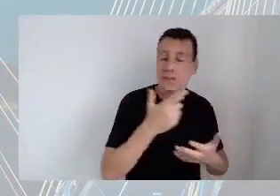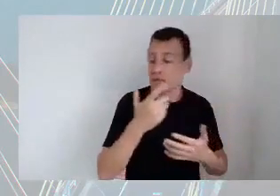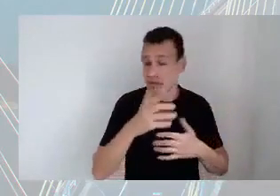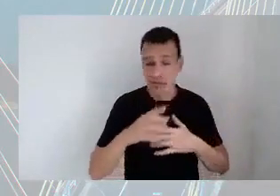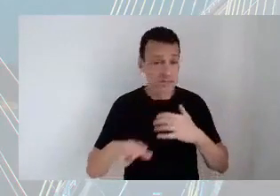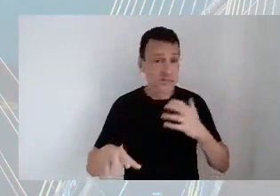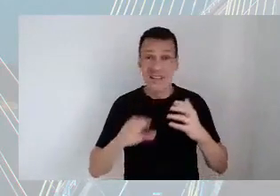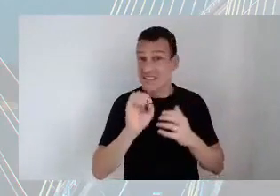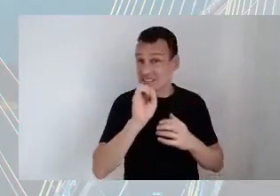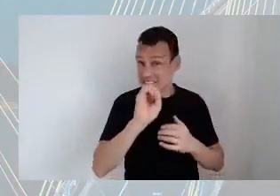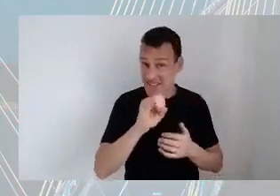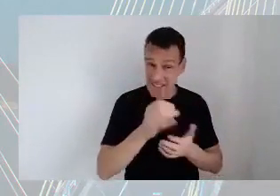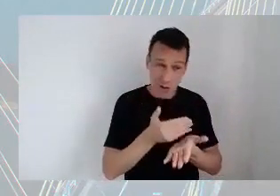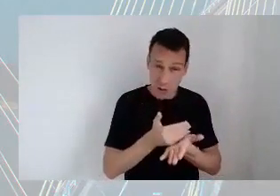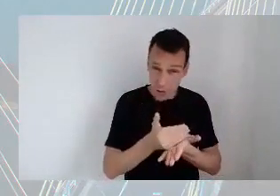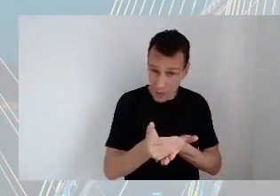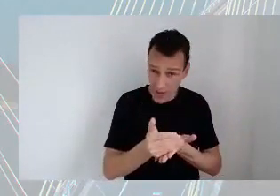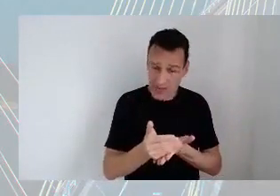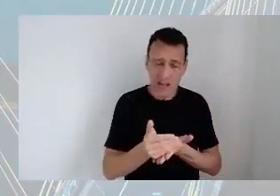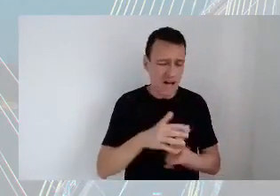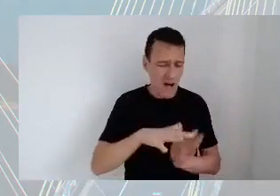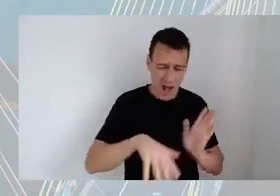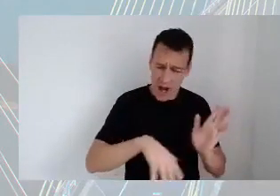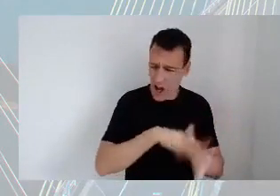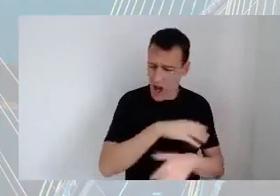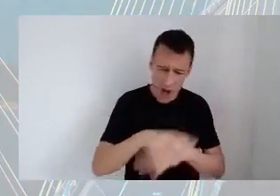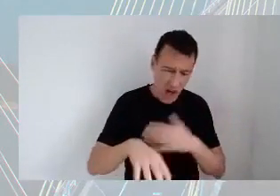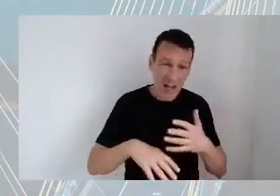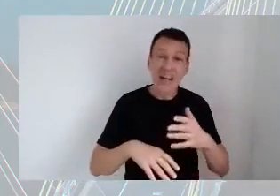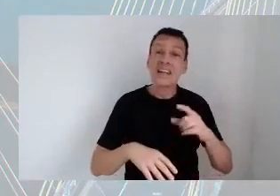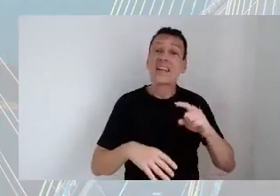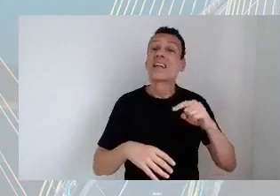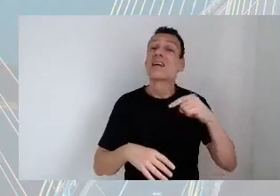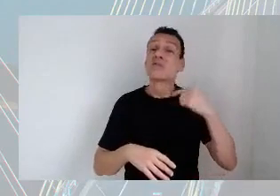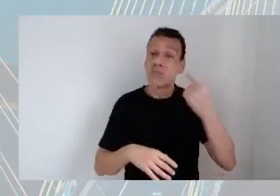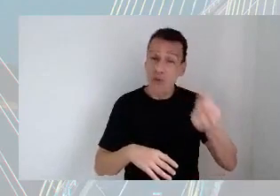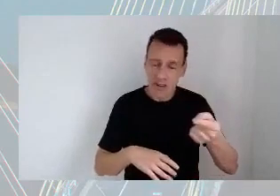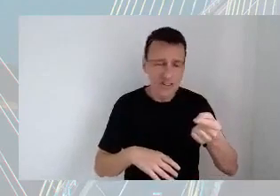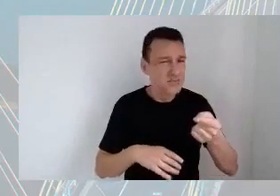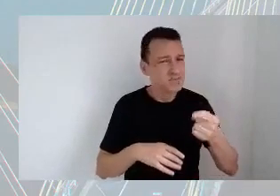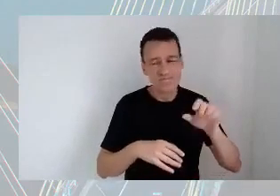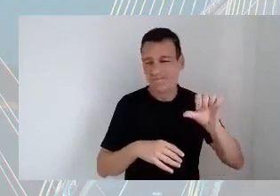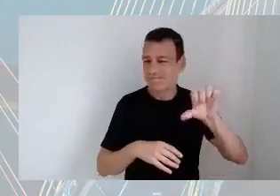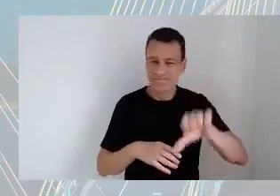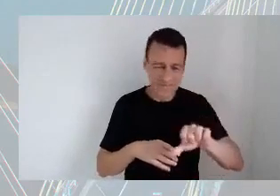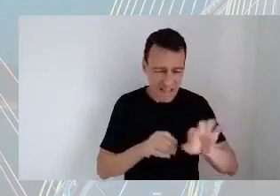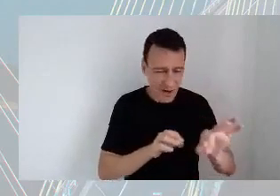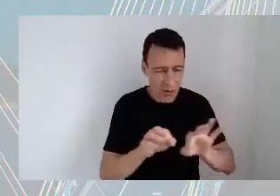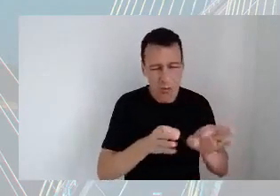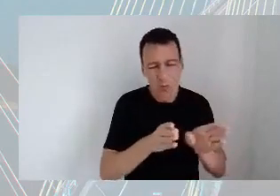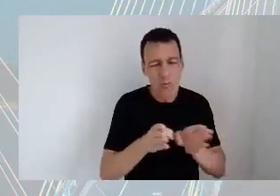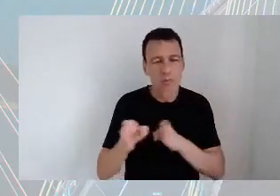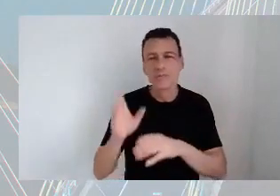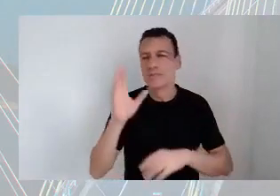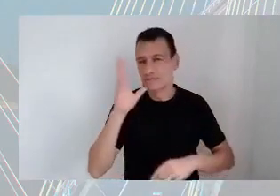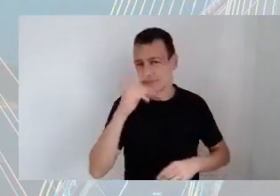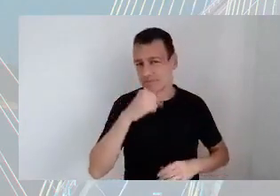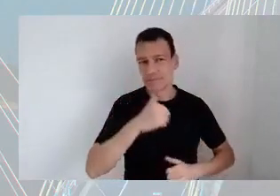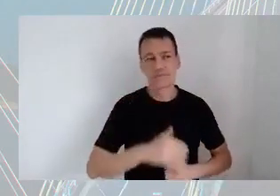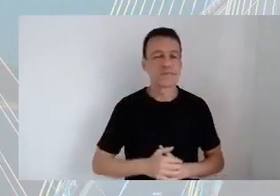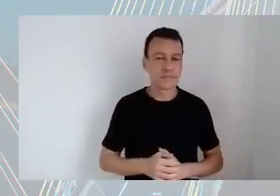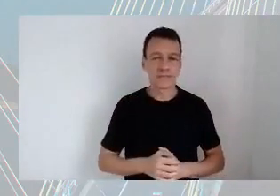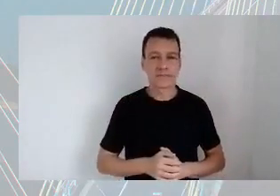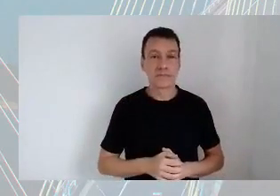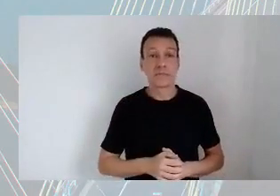né? Perfeito, exatamente. Então, aqui até ilustrando um dos cases que a gente tem desse tipo de atuação, a